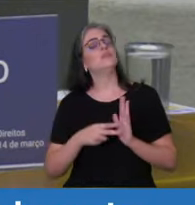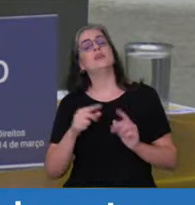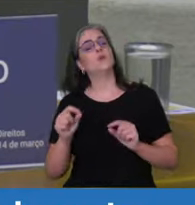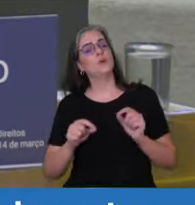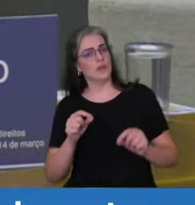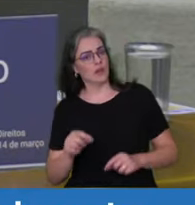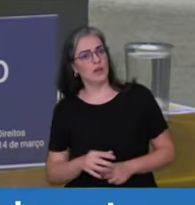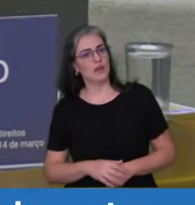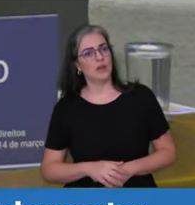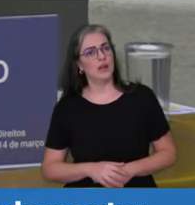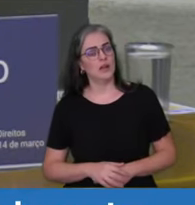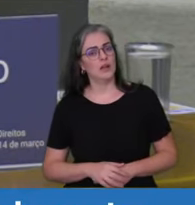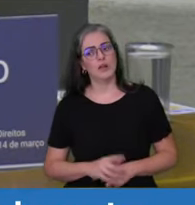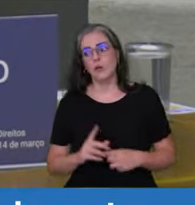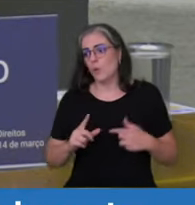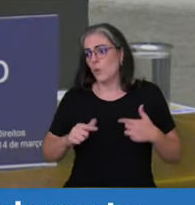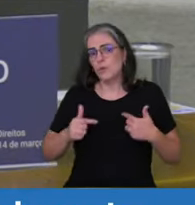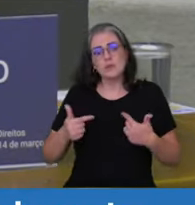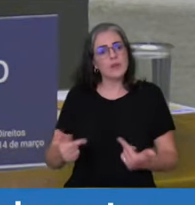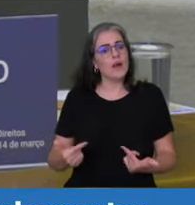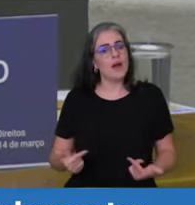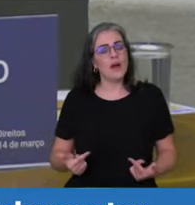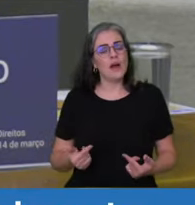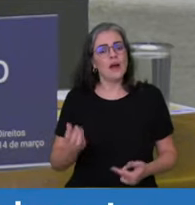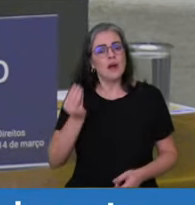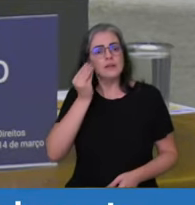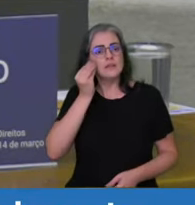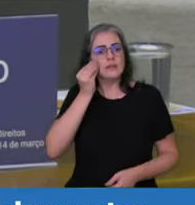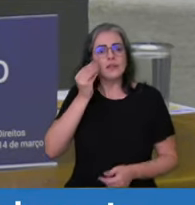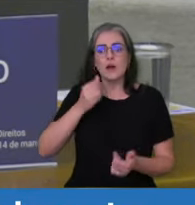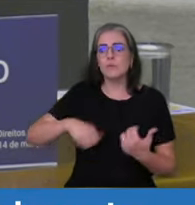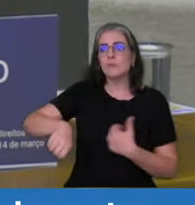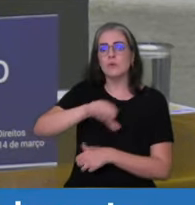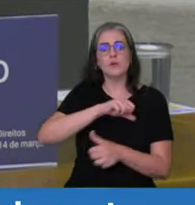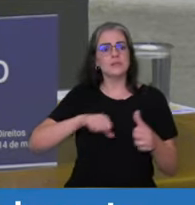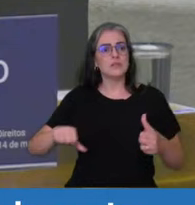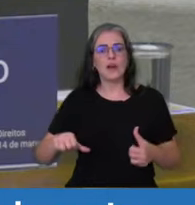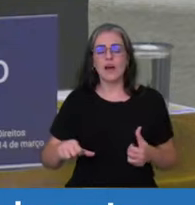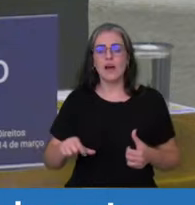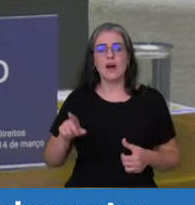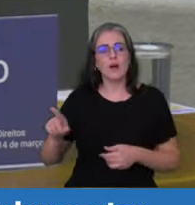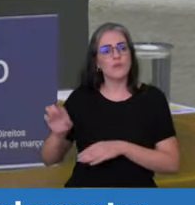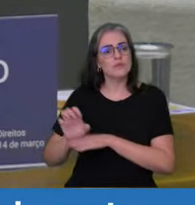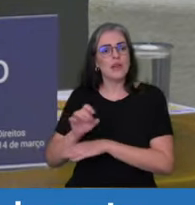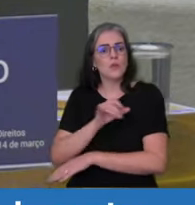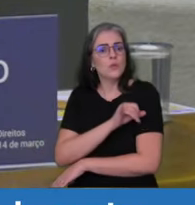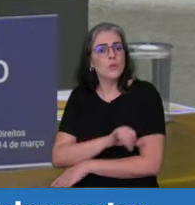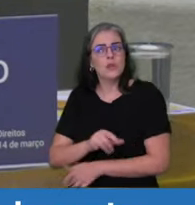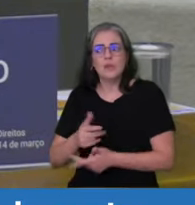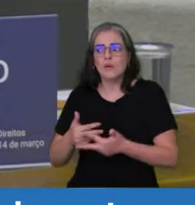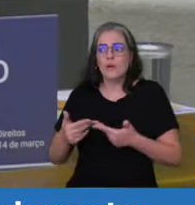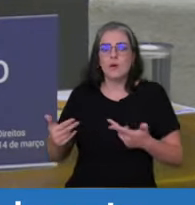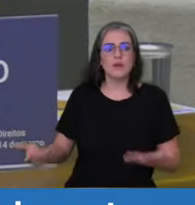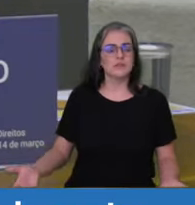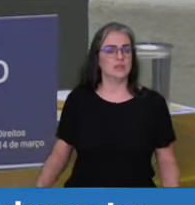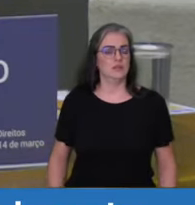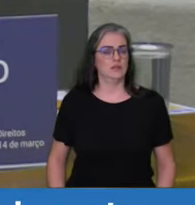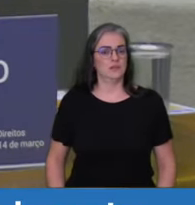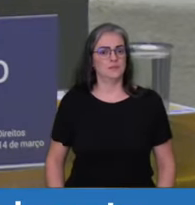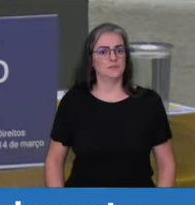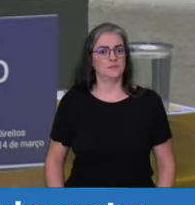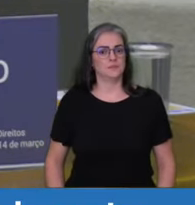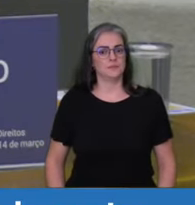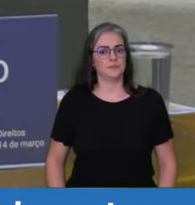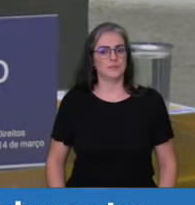por tentar alterar o estado de coisas do Estado do Rio de Janeiro. Assim, as instituições do Rio de